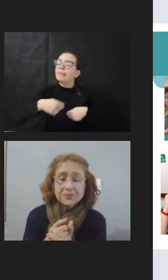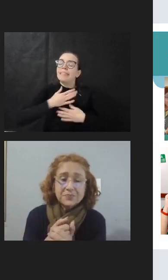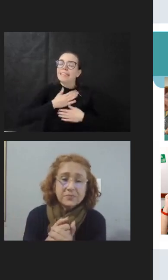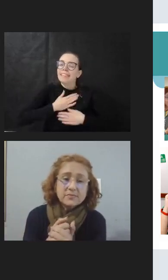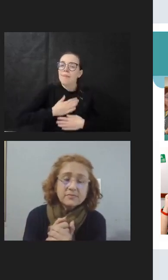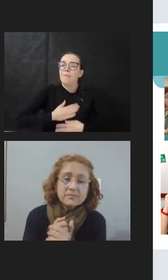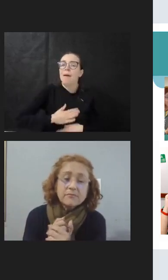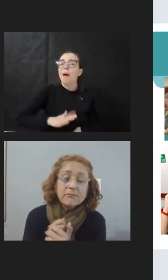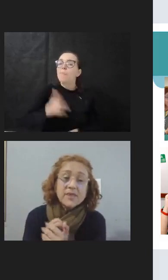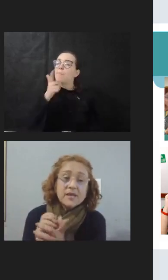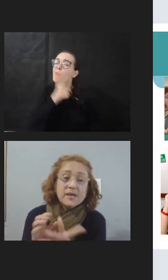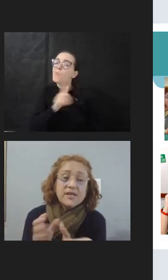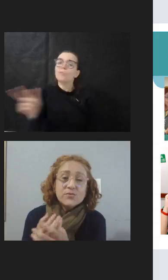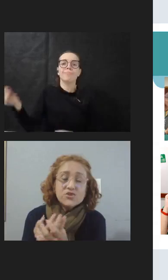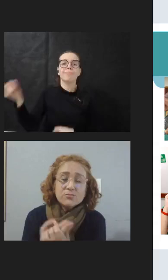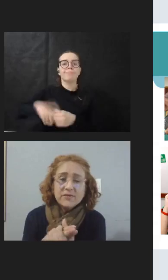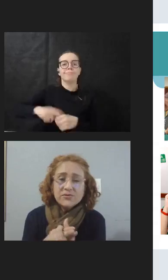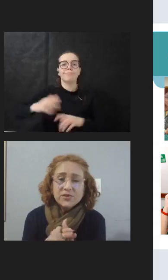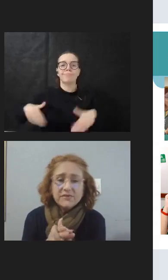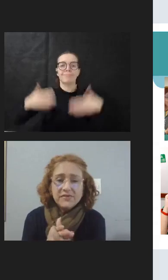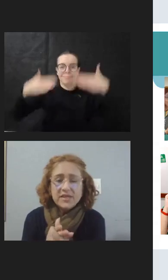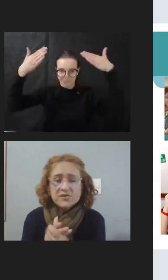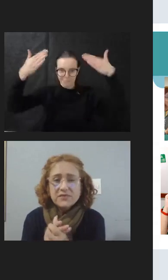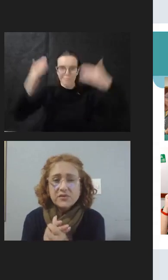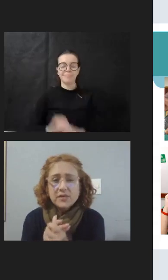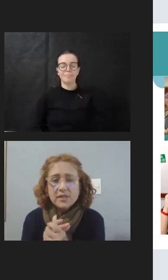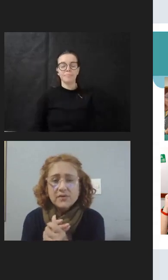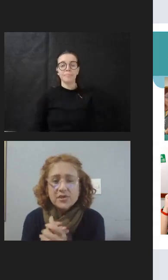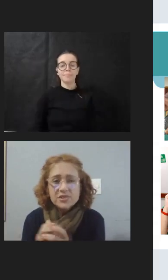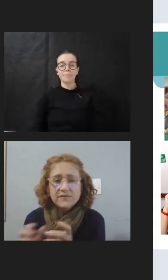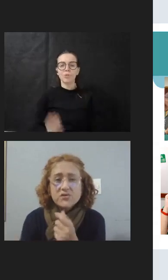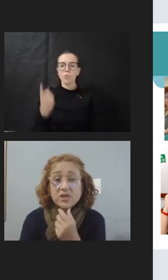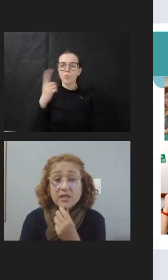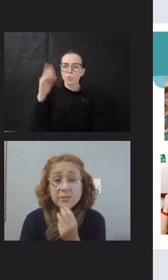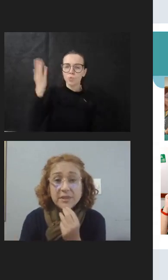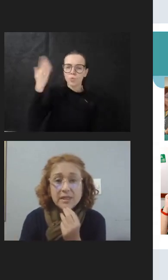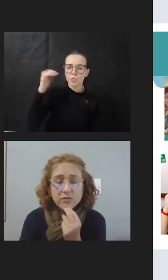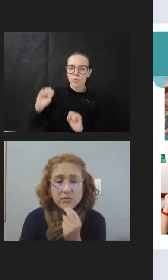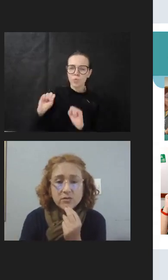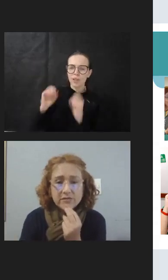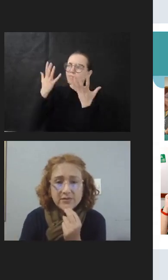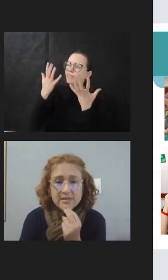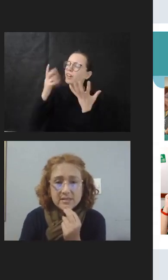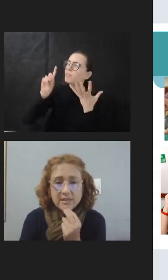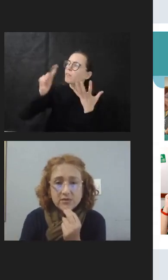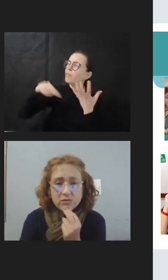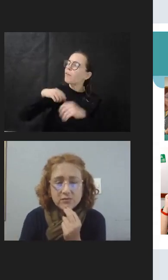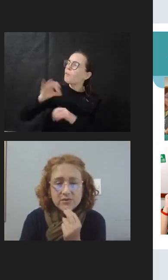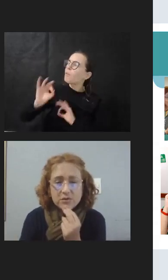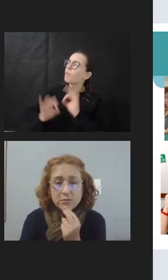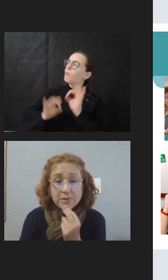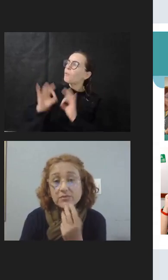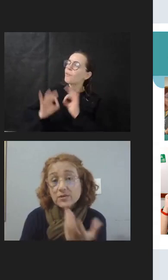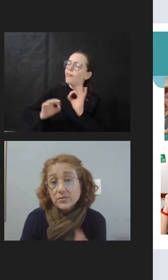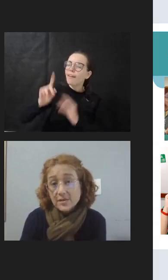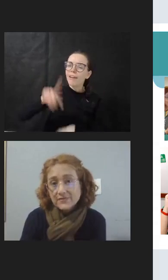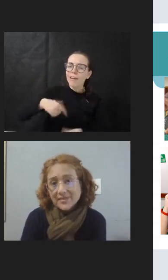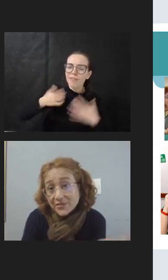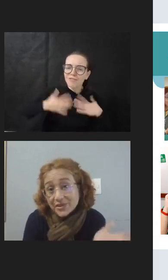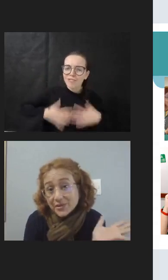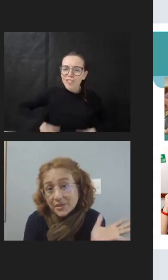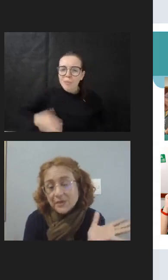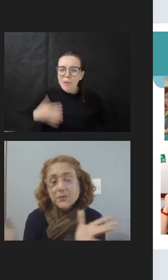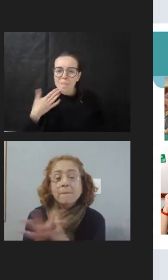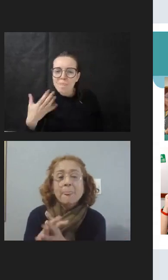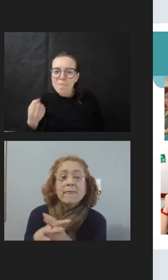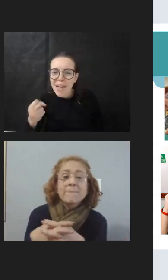retorno. E o último evento que eu fiz foi, eu acho que foi o Janeiro Branco, foi esse daqui que eu estou com um vestido branco, inclusive, né,